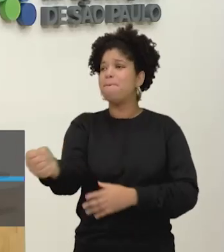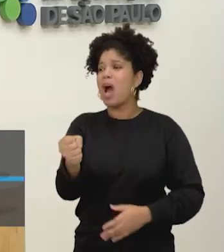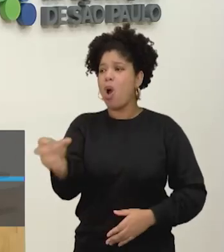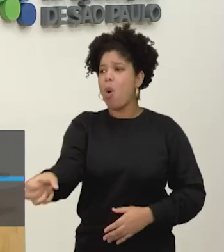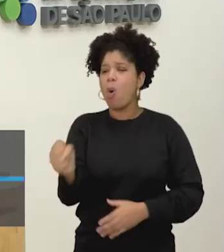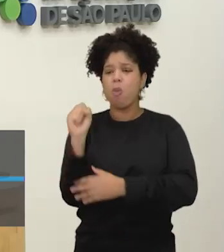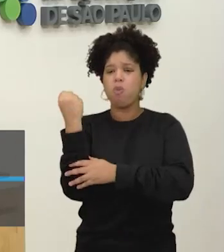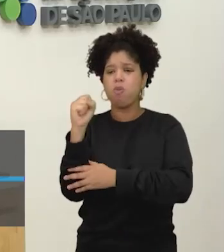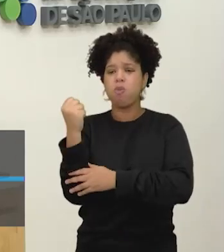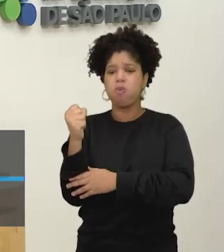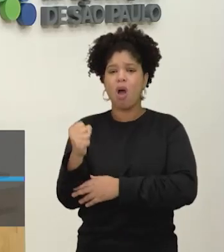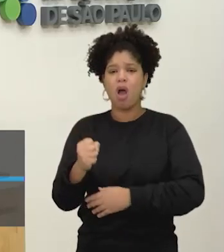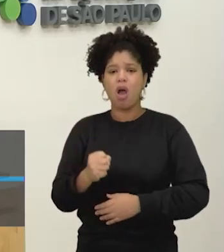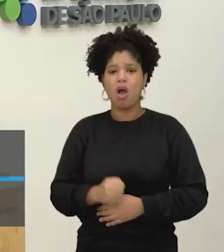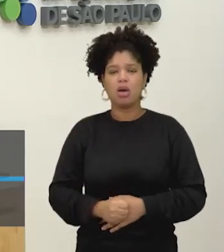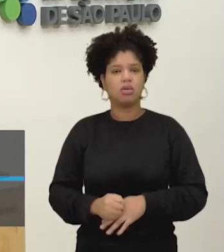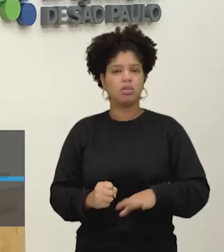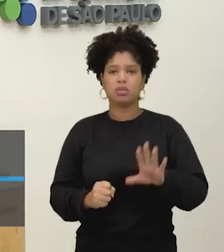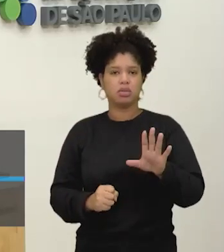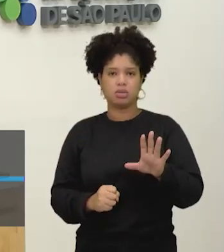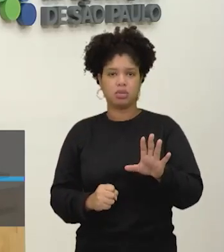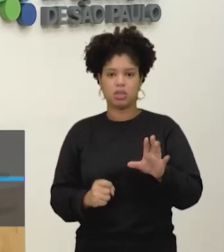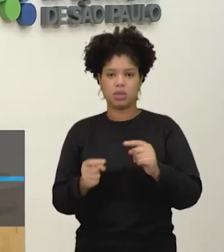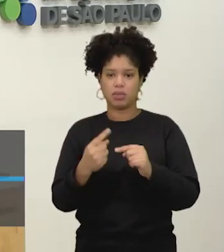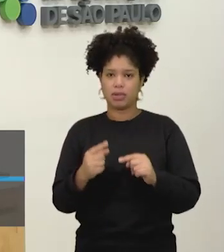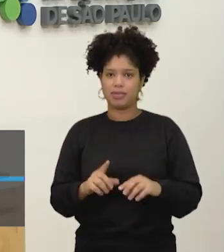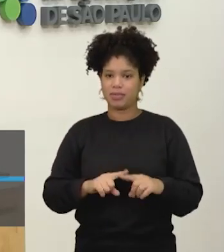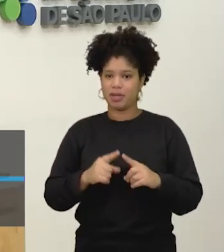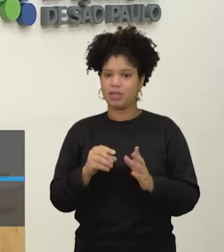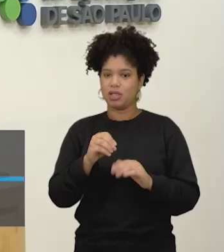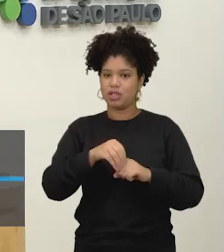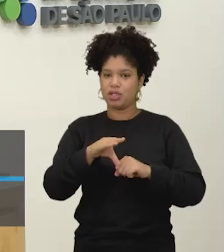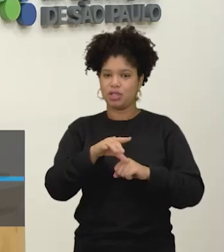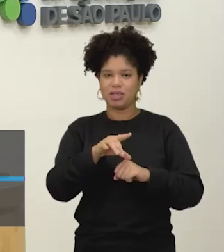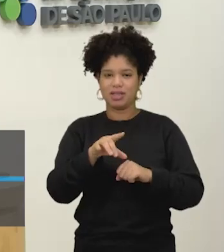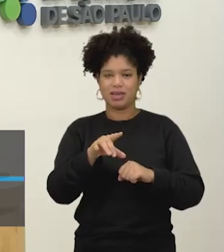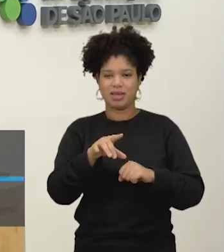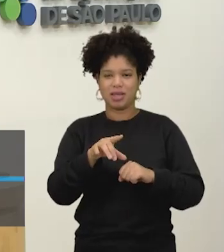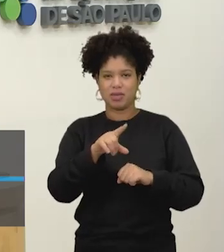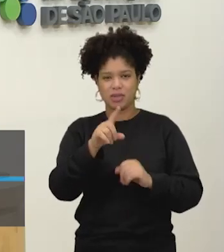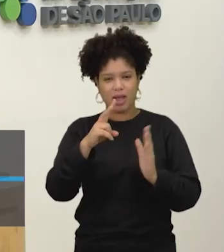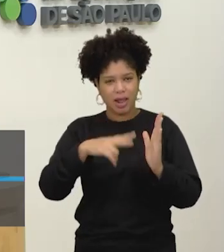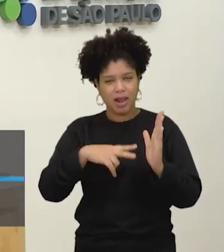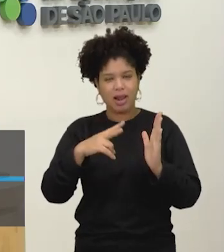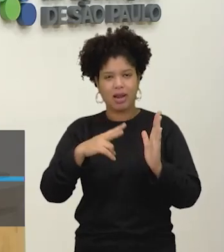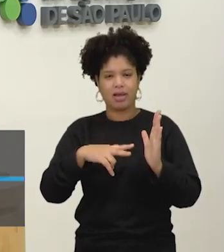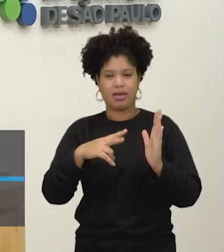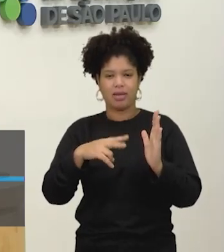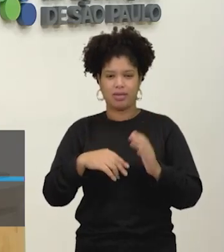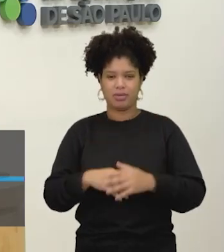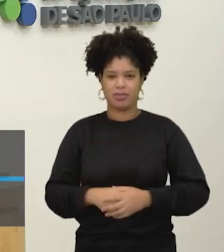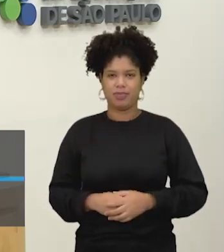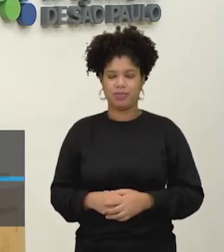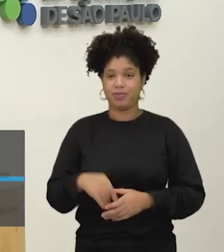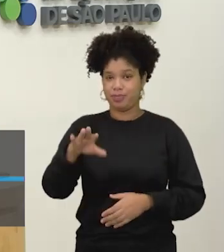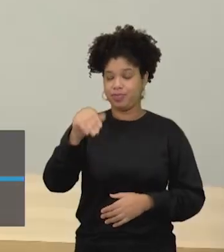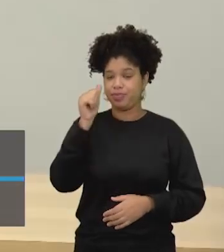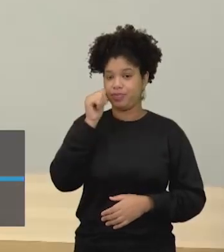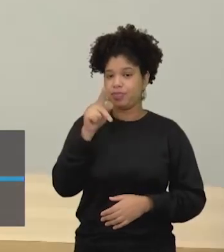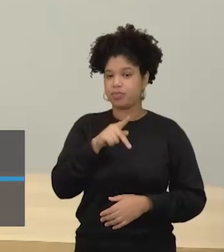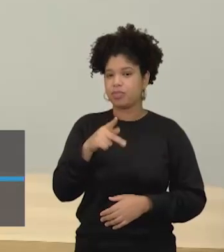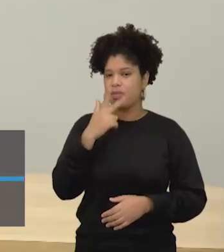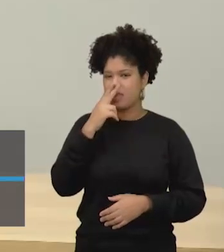Não adianta. Mas assim, ainda fica a recomendação para vocês. Aqui, eu tô aqui. Leia isso. Você acha que a professora colocou